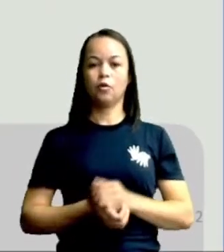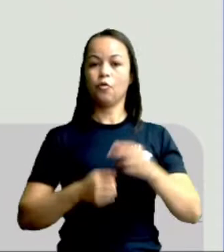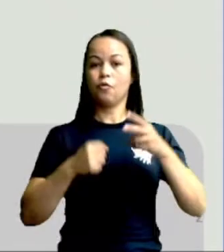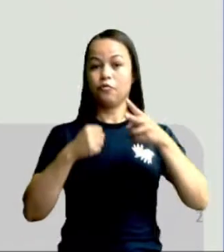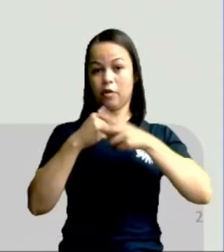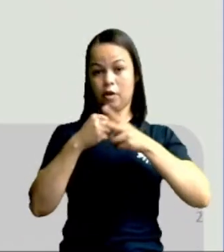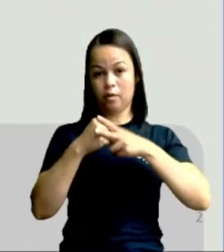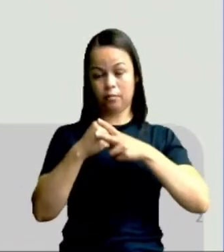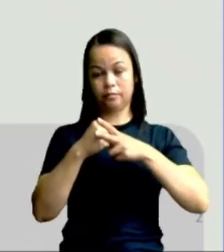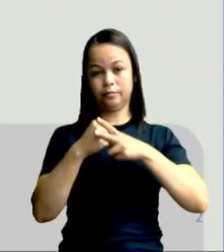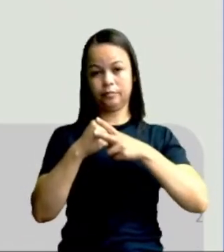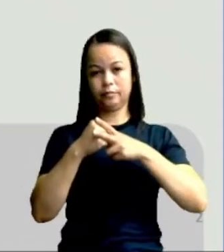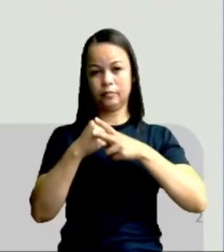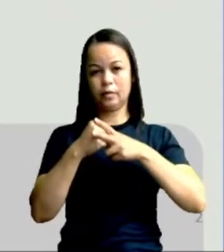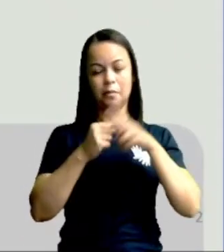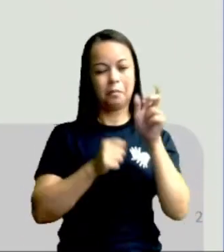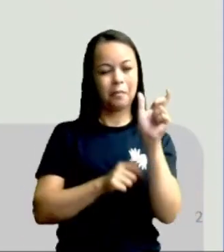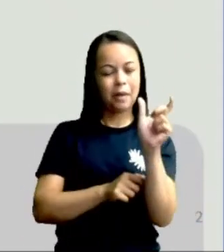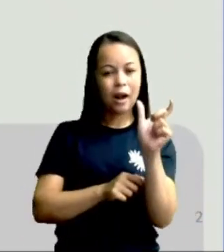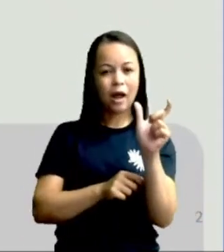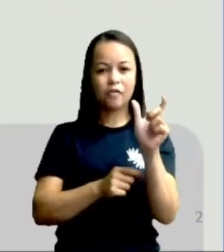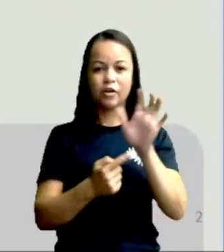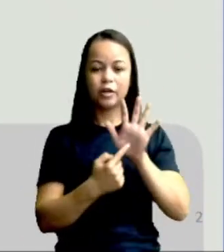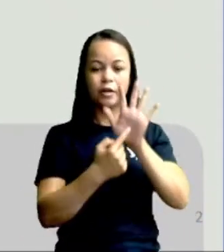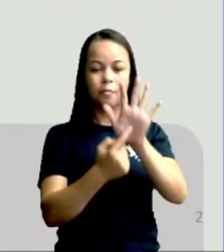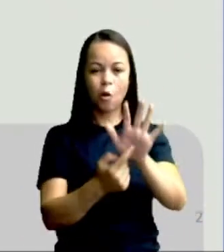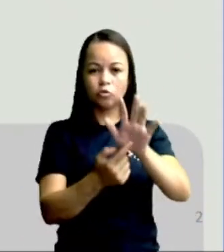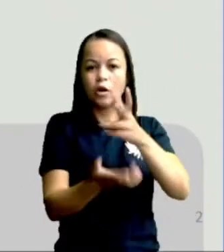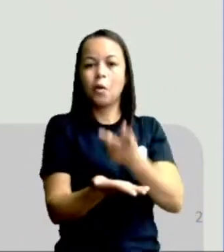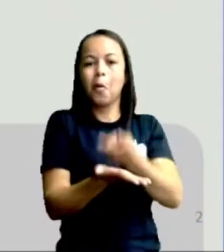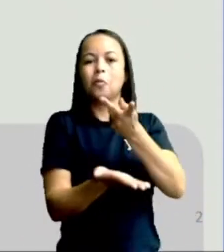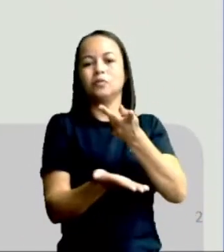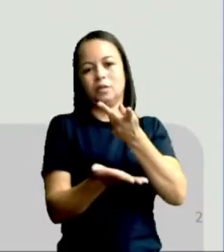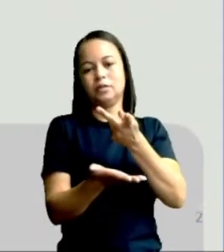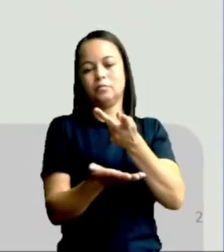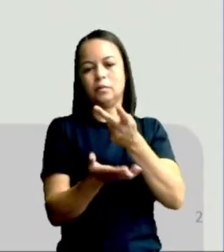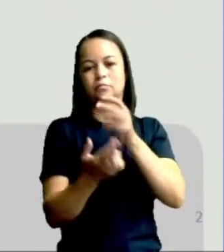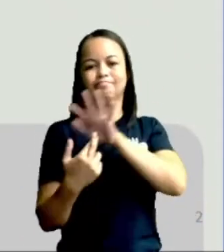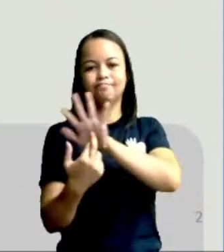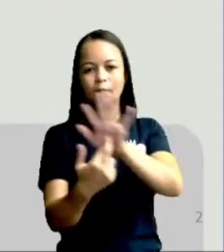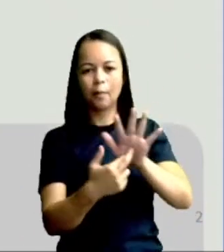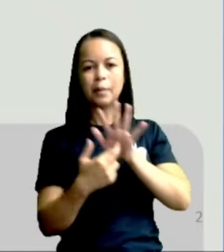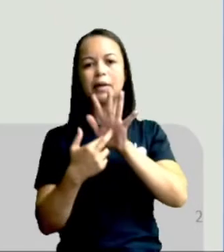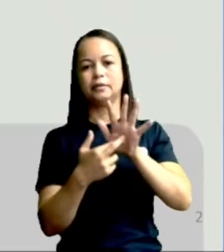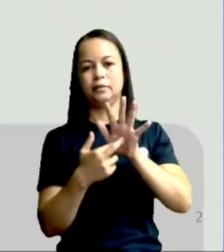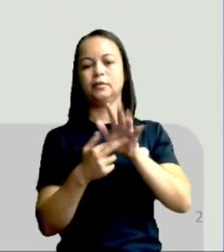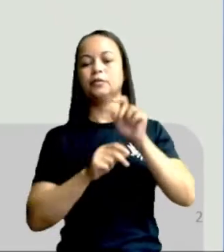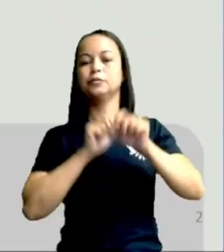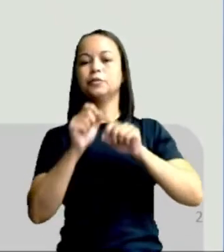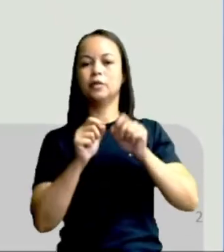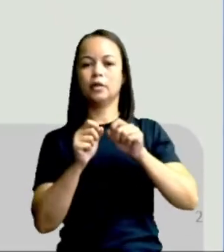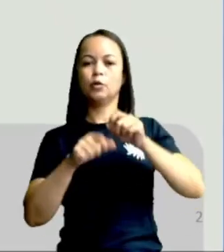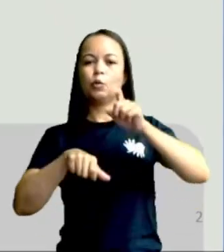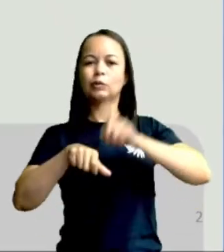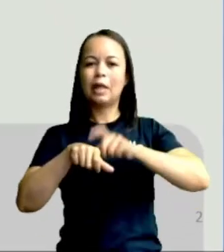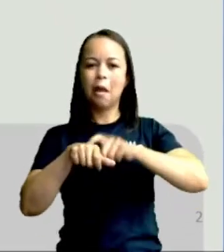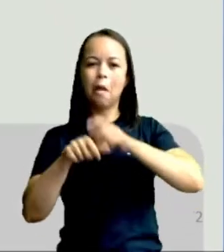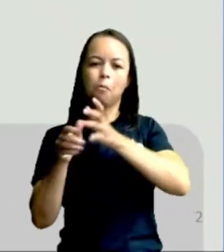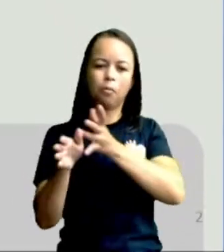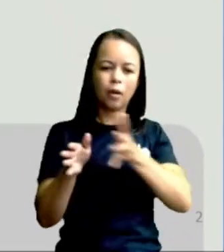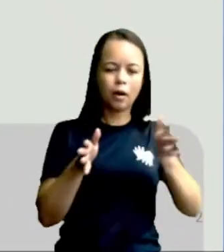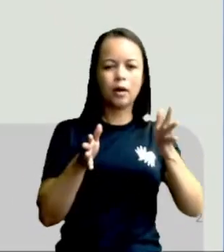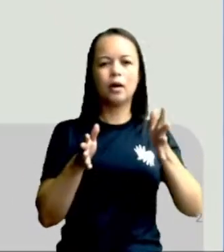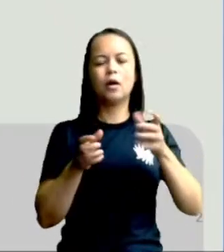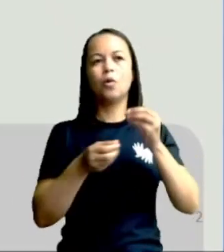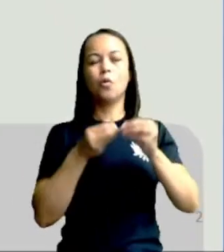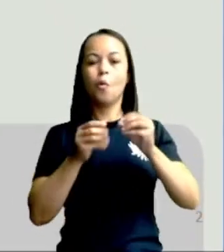a palavra que indica acontecimentos representados no tempo, como